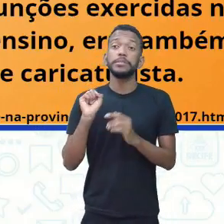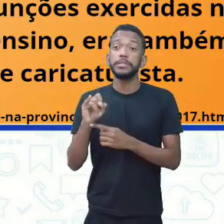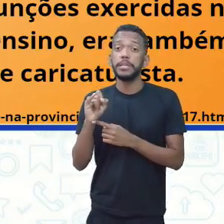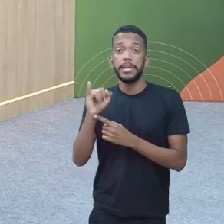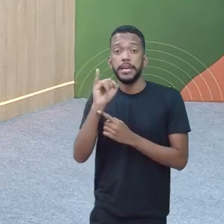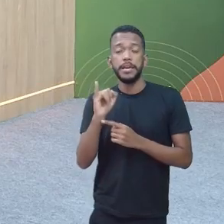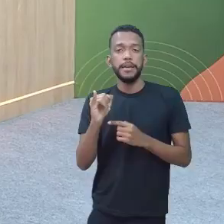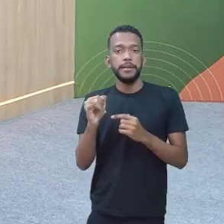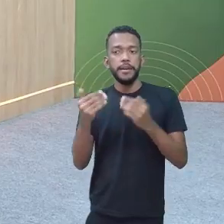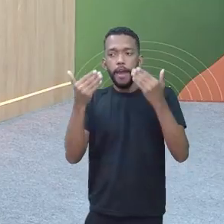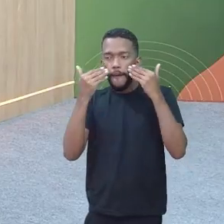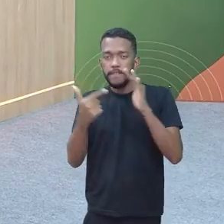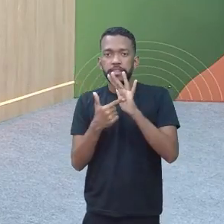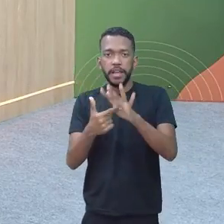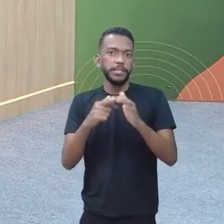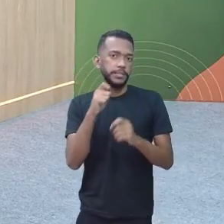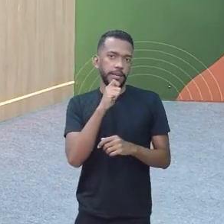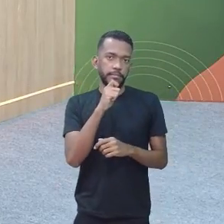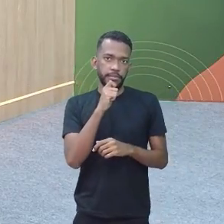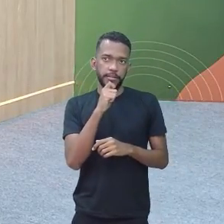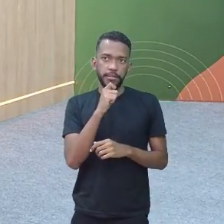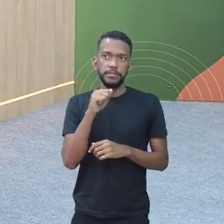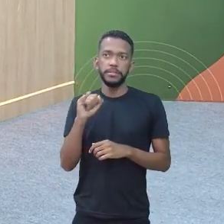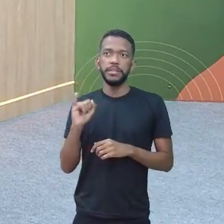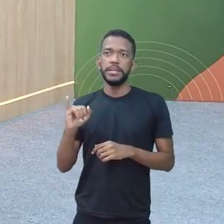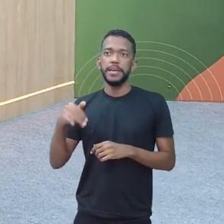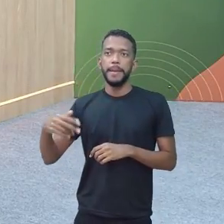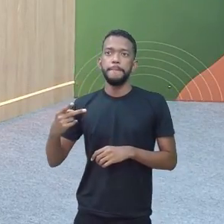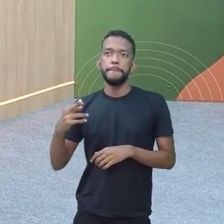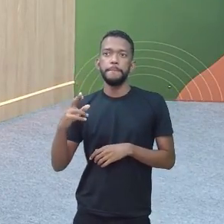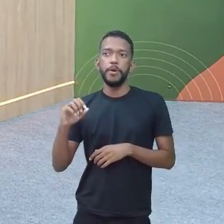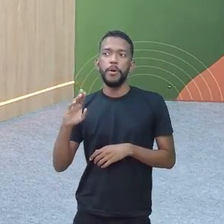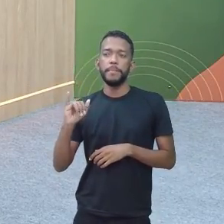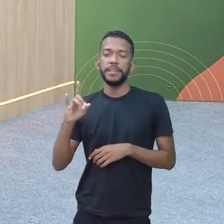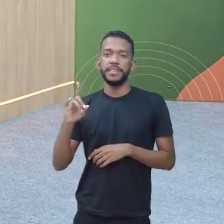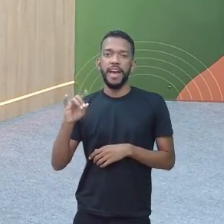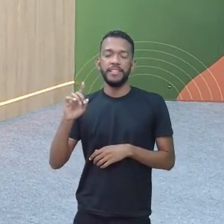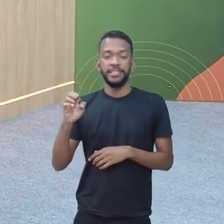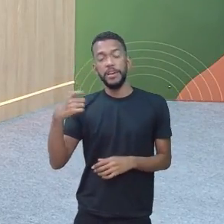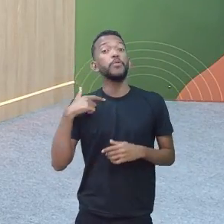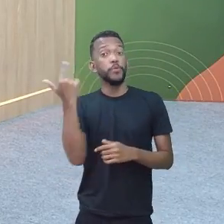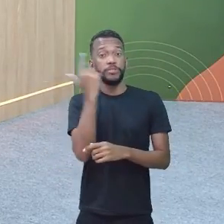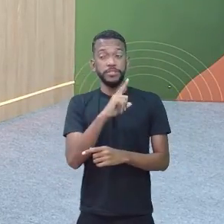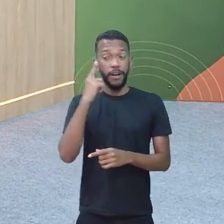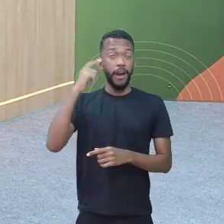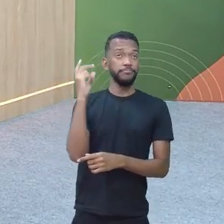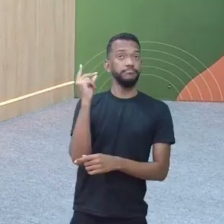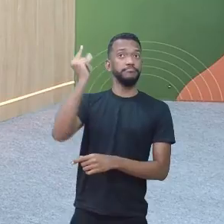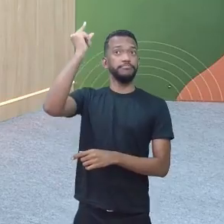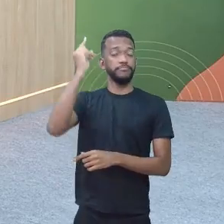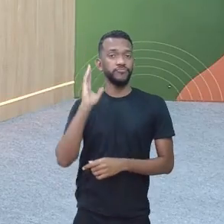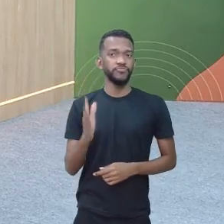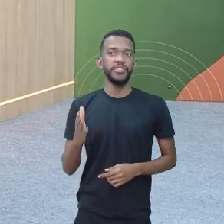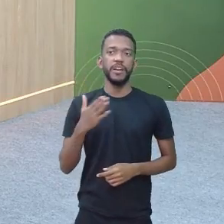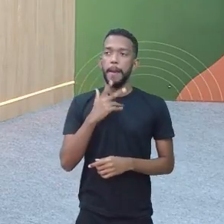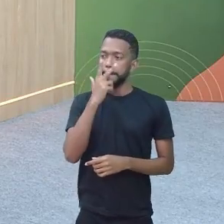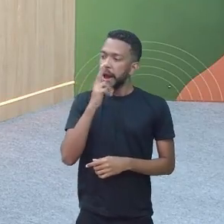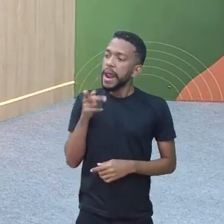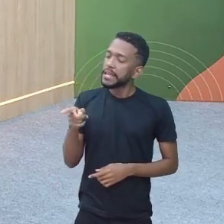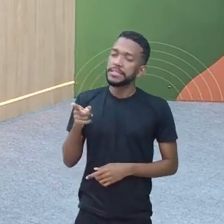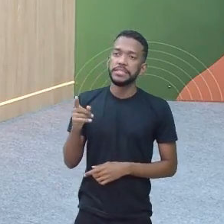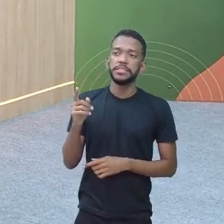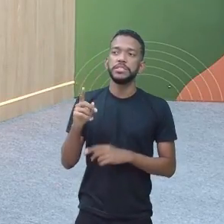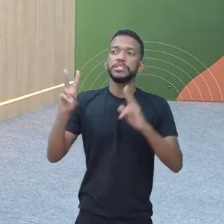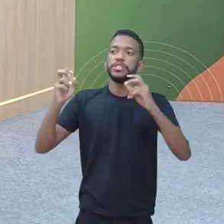evidência na charge. Então, lendo com honra e probidade, eu consigo, me ligar de que talvez essa charge fale